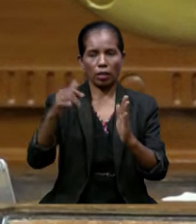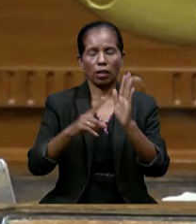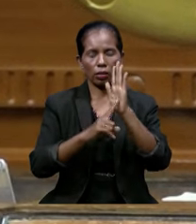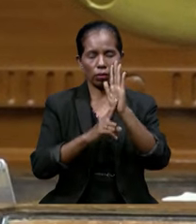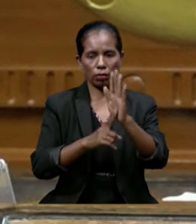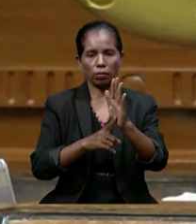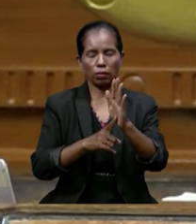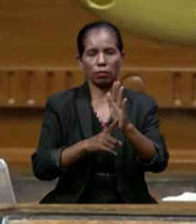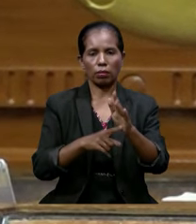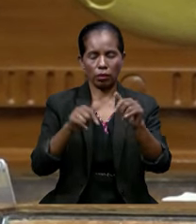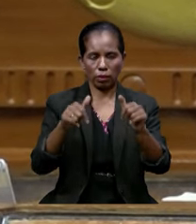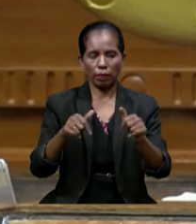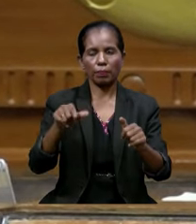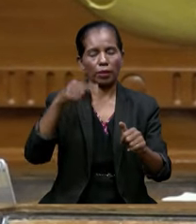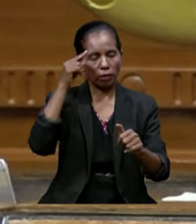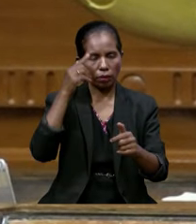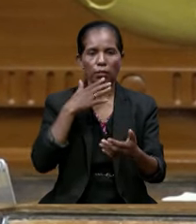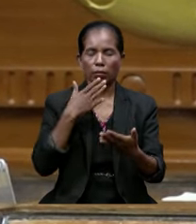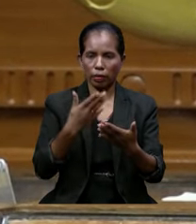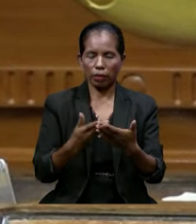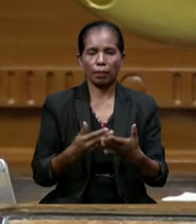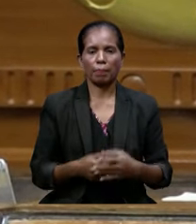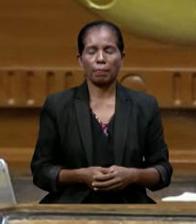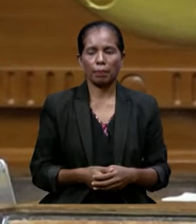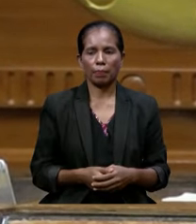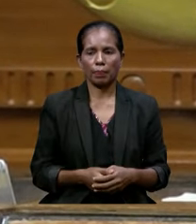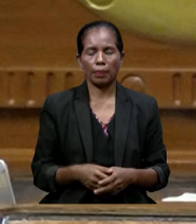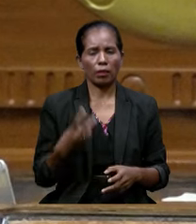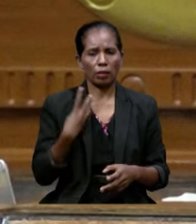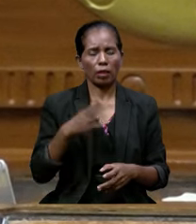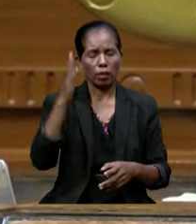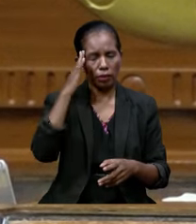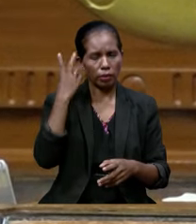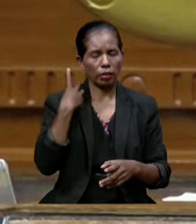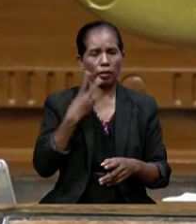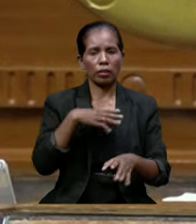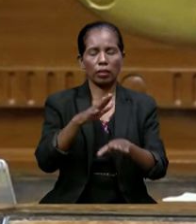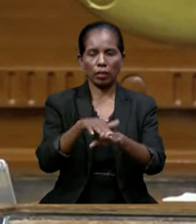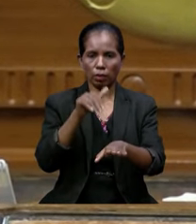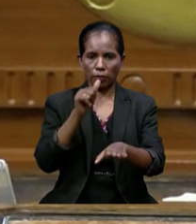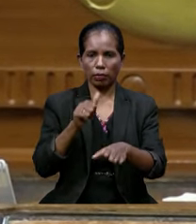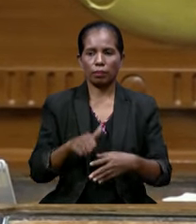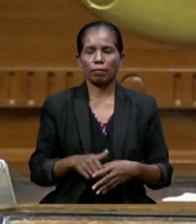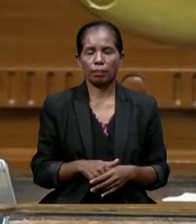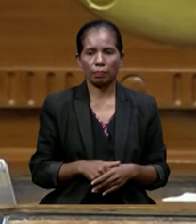de boa governação. Imagina, e te recruta,